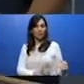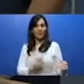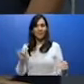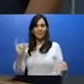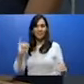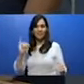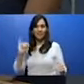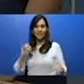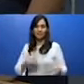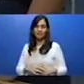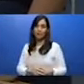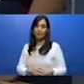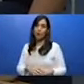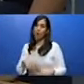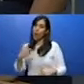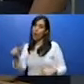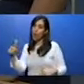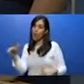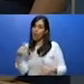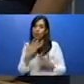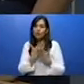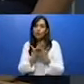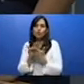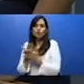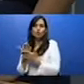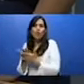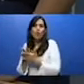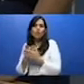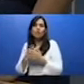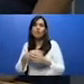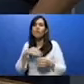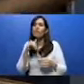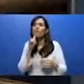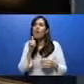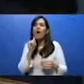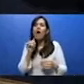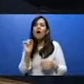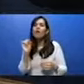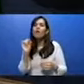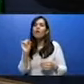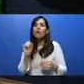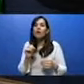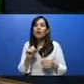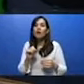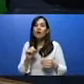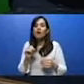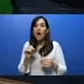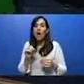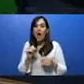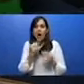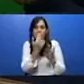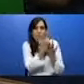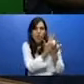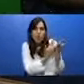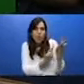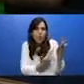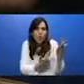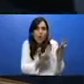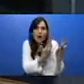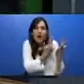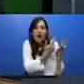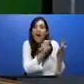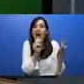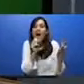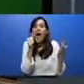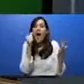Já outros estudiosos relatam, né, pensam que o assunto da pintura que Leonardo estava querendo retratar aqui